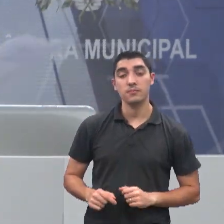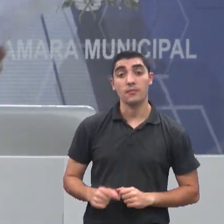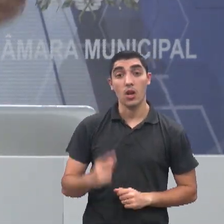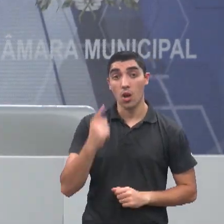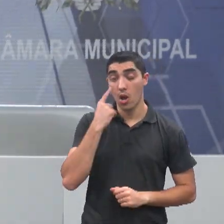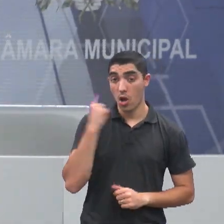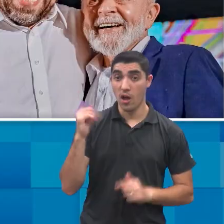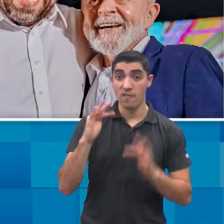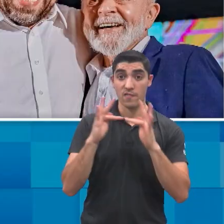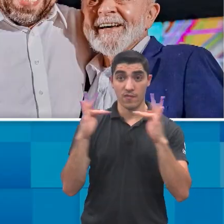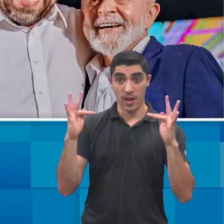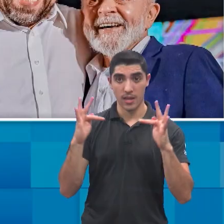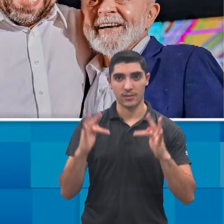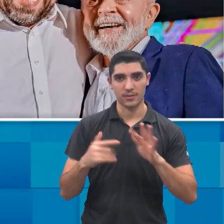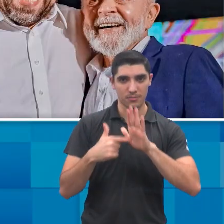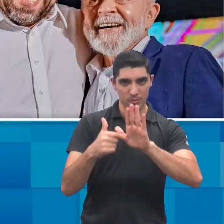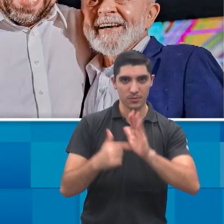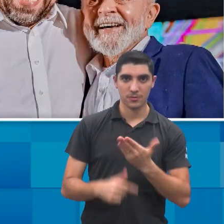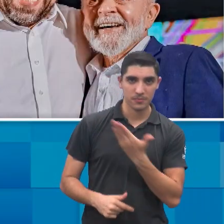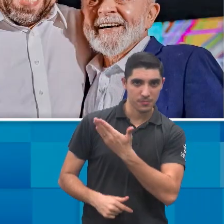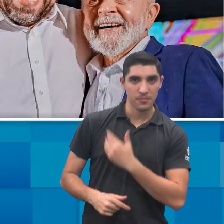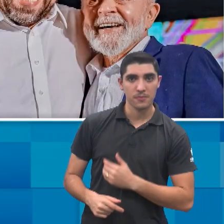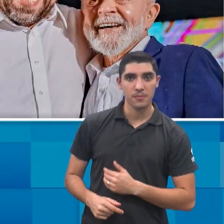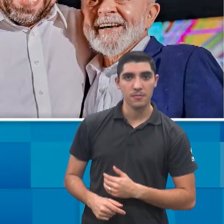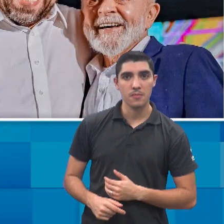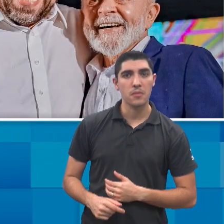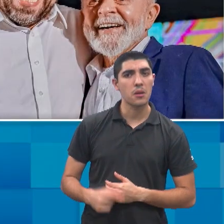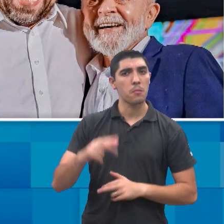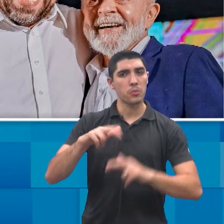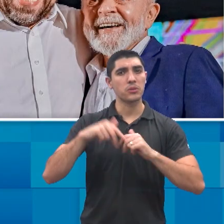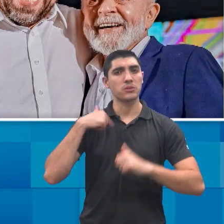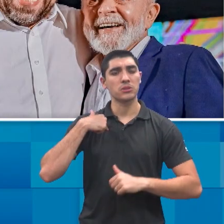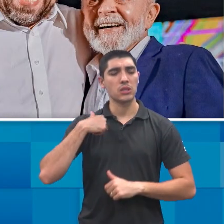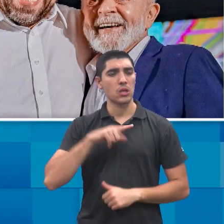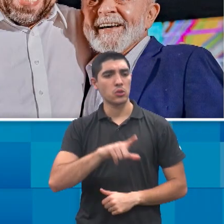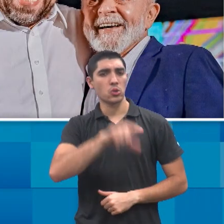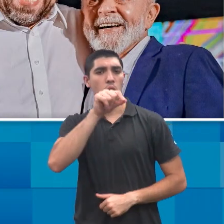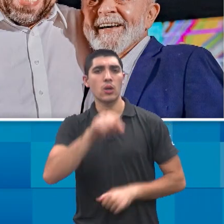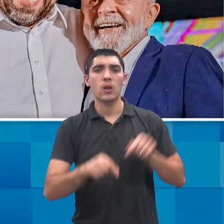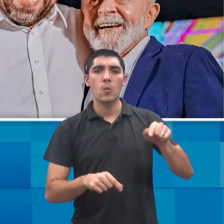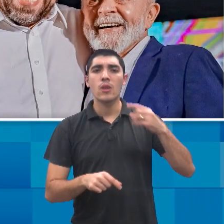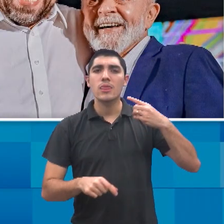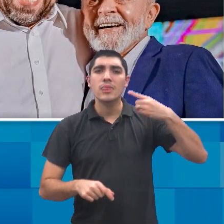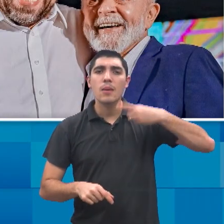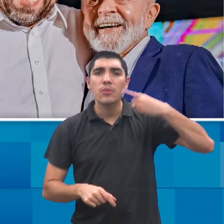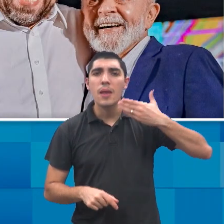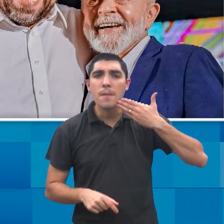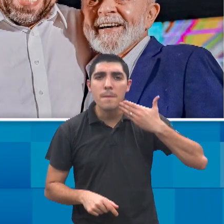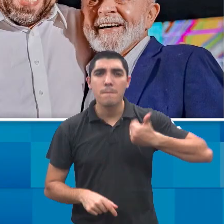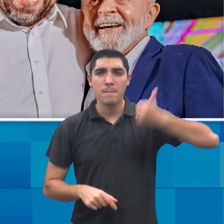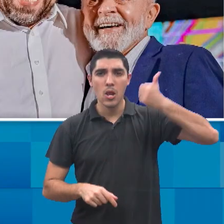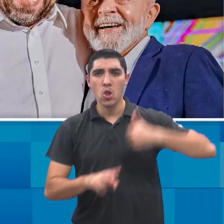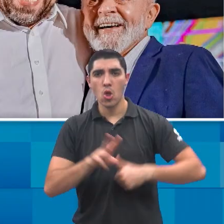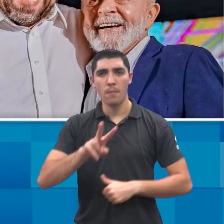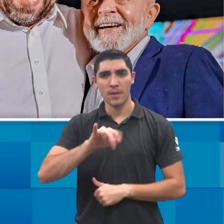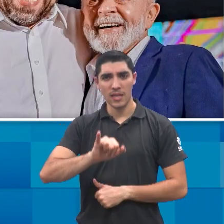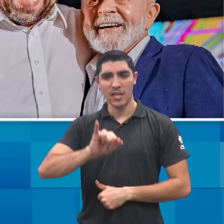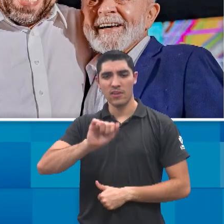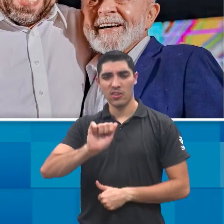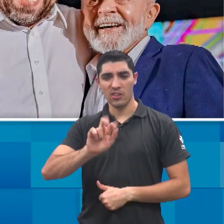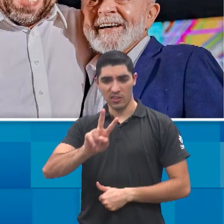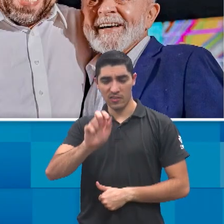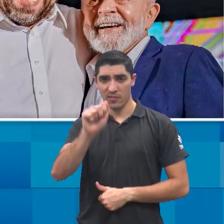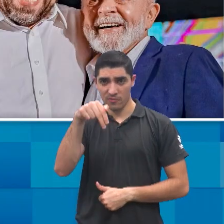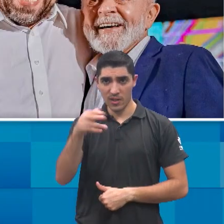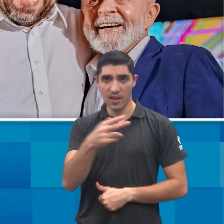mostrei, né? Não é por menos que eu votei no melhor deputado do Brasil, Ivan Valente, do PSOL, para exercer mais